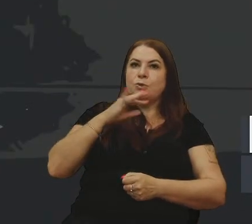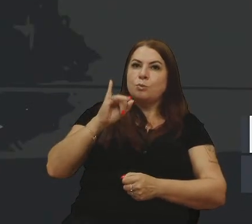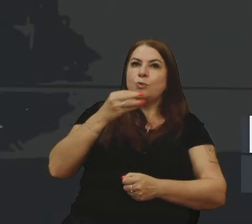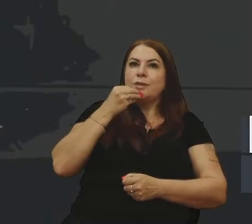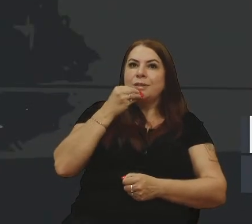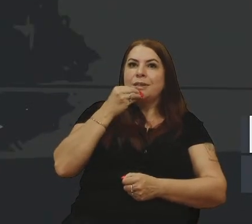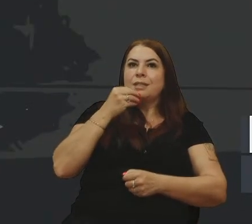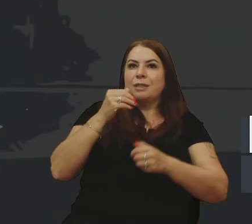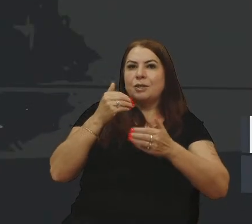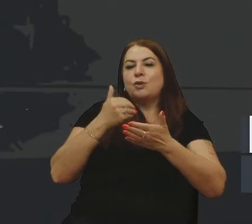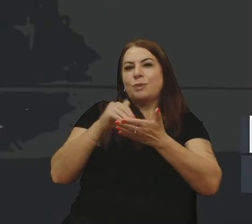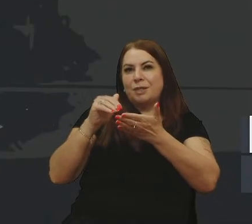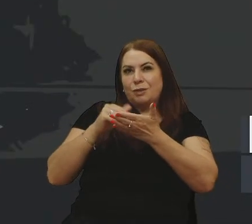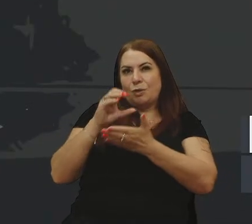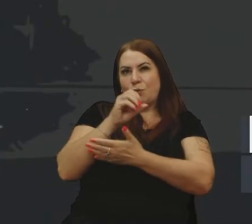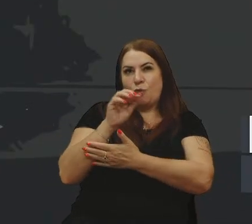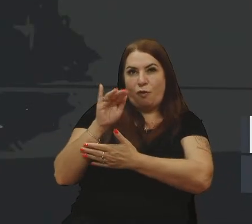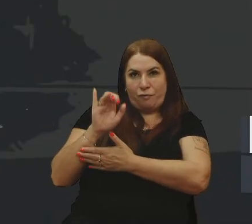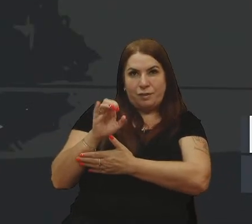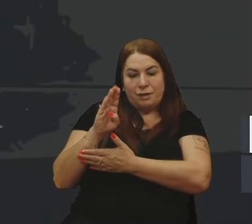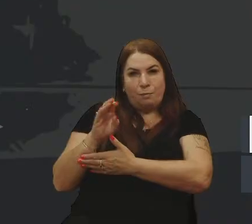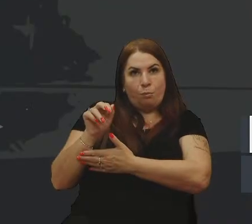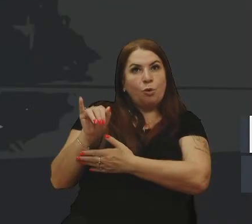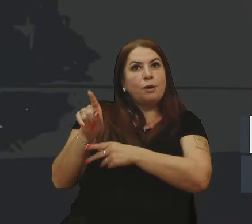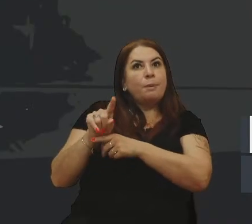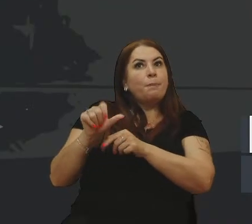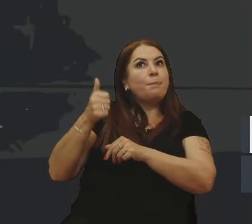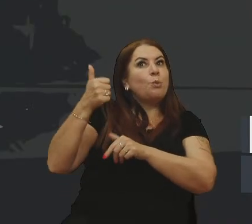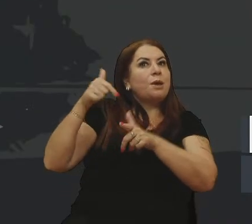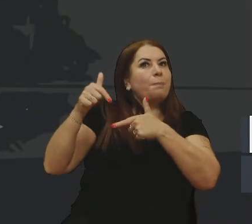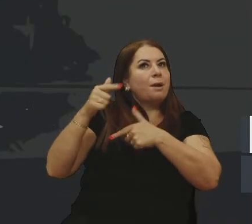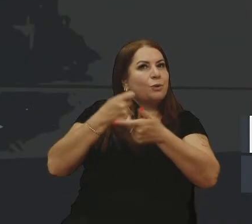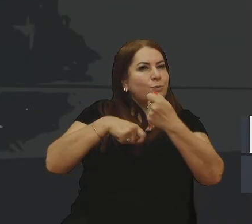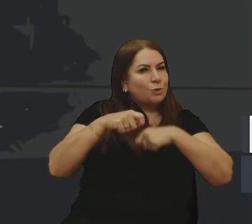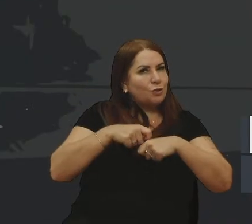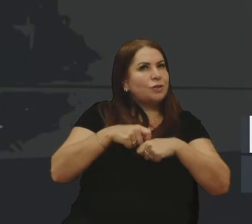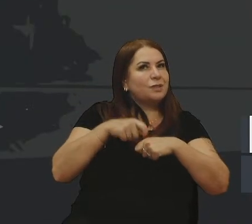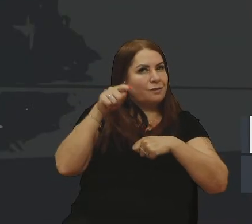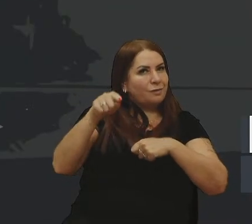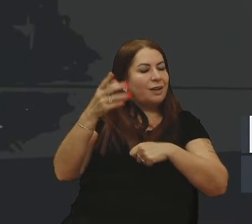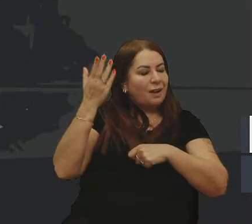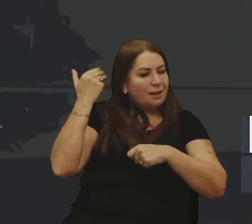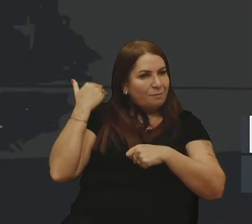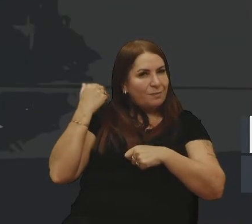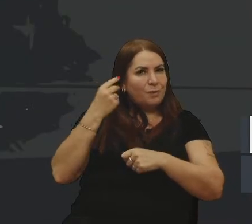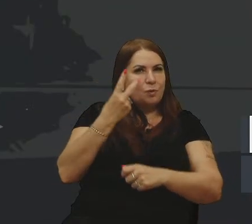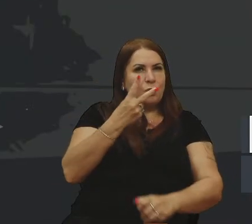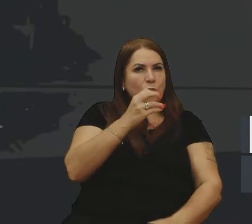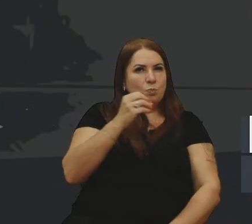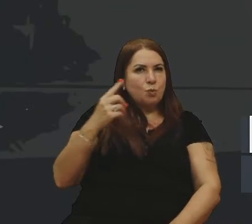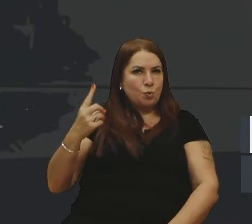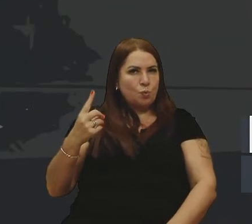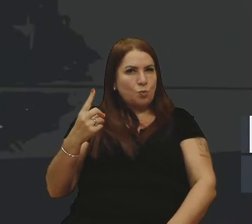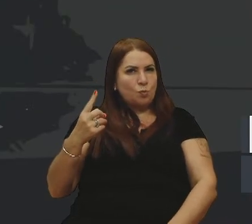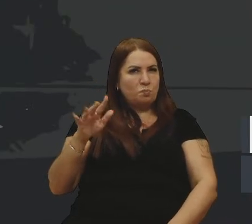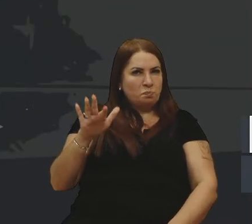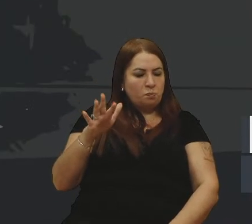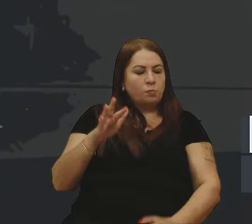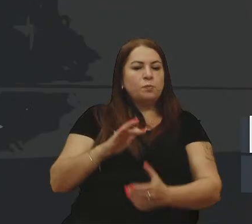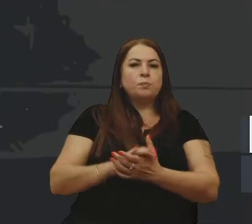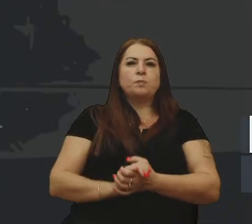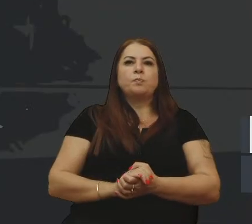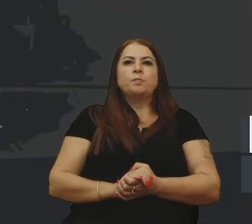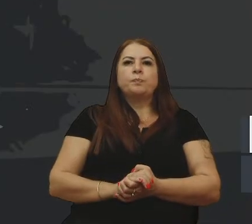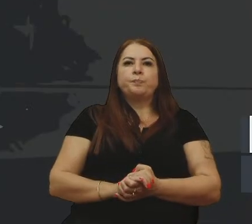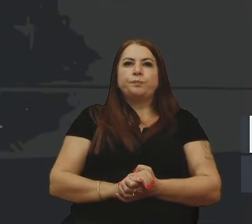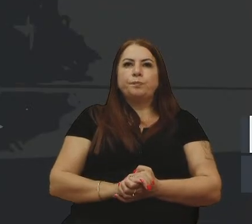trabalhar no escritório de office boy, né? Mas foi o primeiro emprego administrativo que eu tive, foi naquela época, ali 2001, meados de 2001. Pode